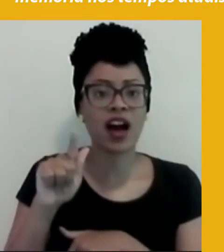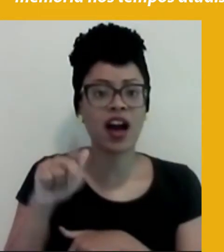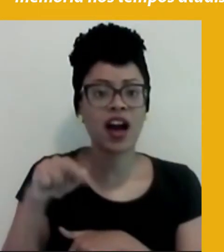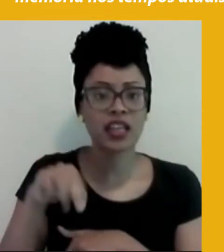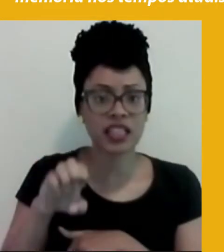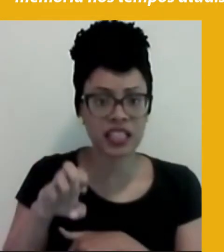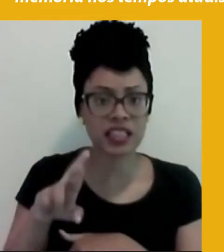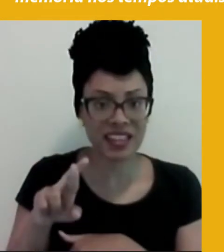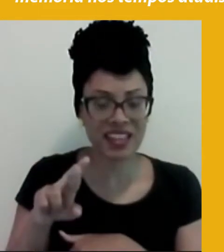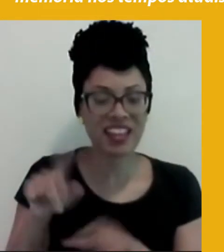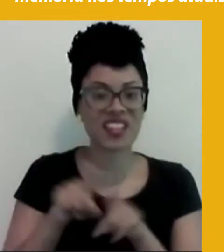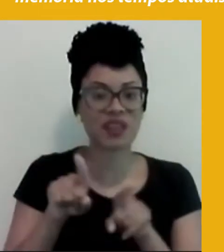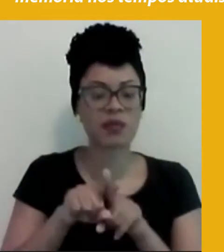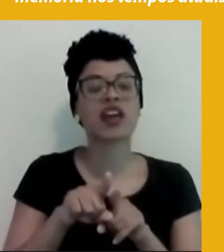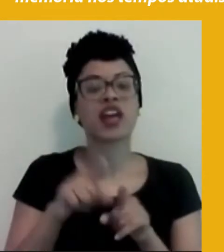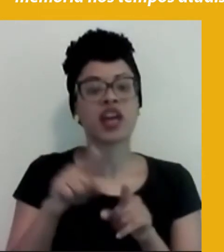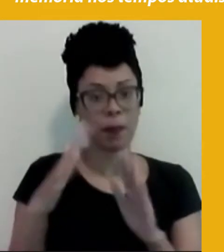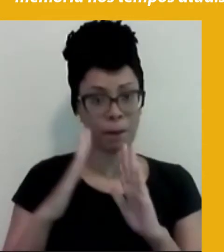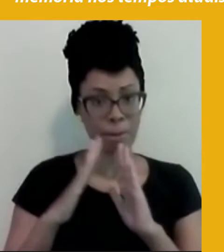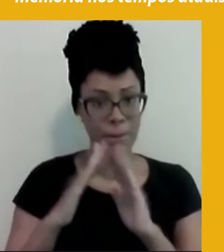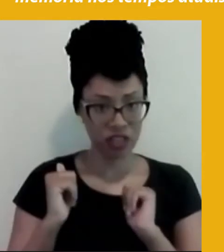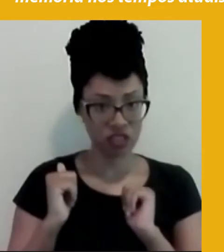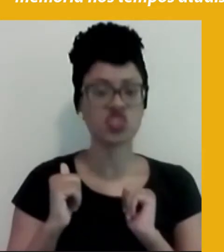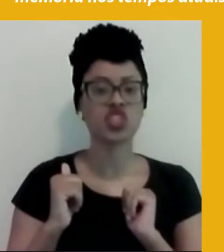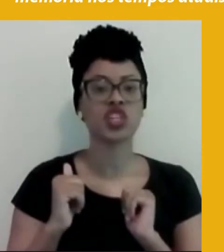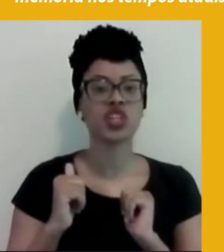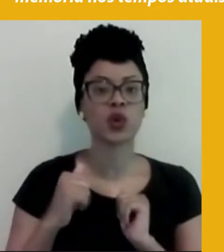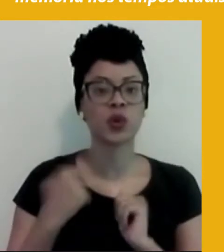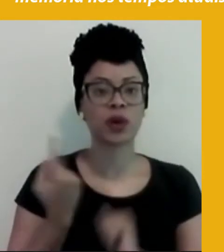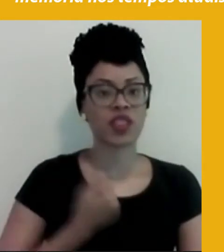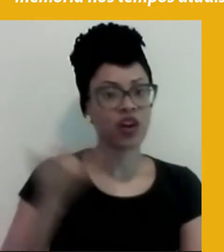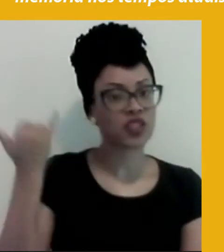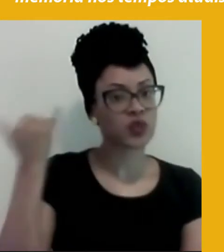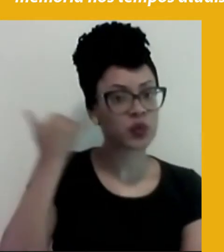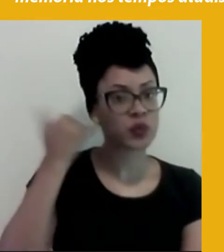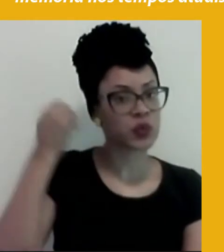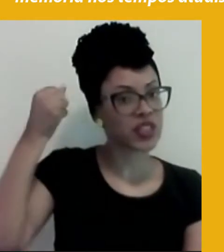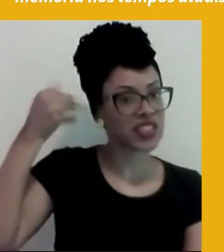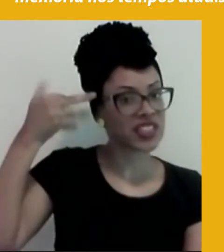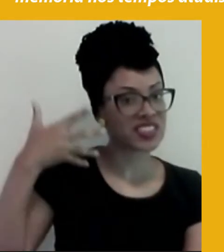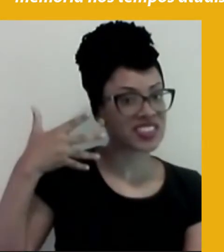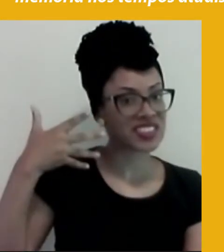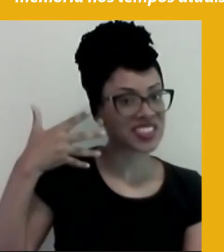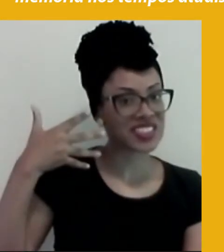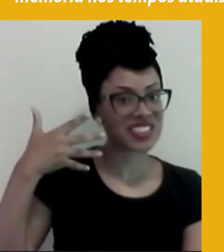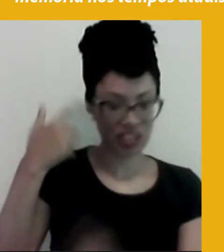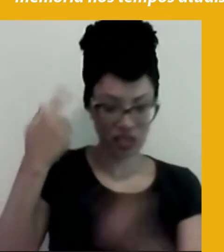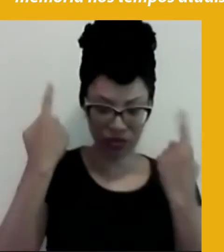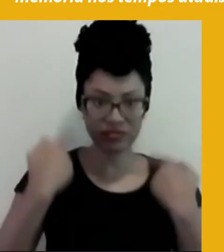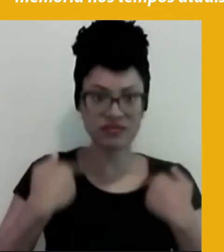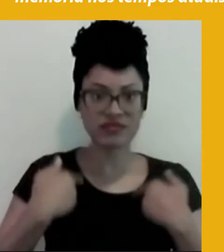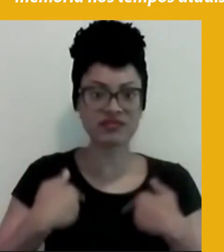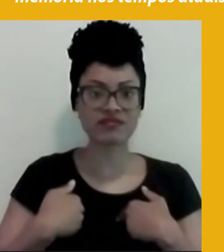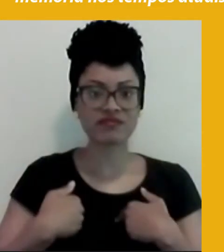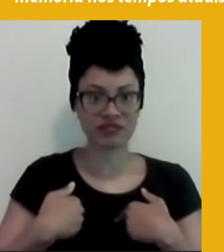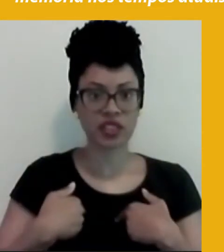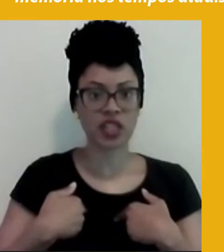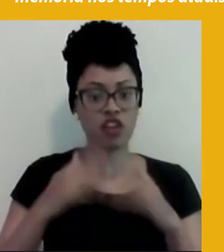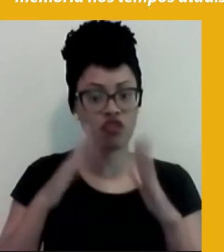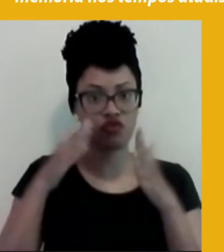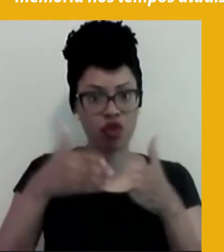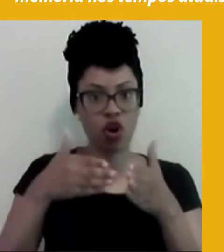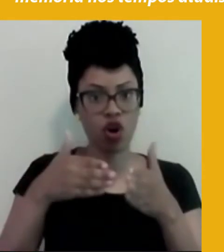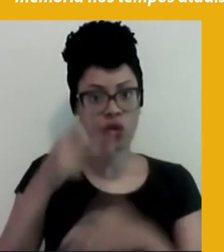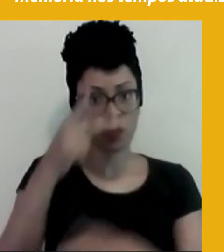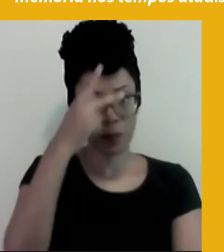para quem tem problema visual. Então, vou fazer isso agora, depois eu passo para vocês, e aí eu estou esperando aqui,